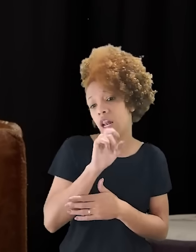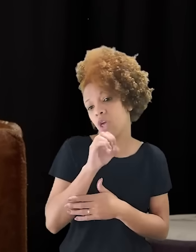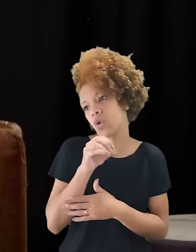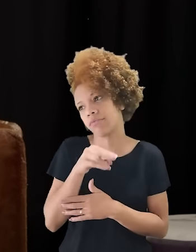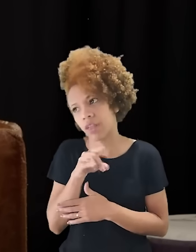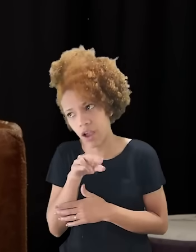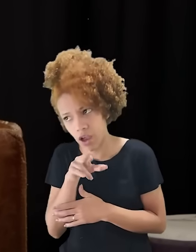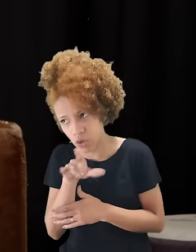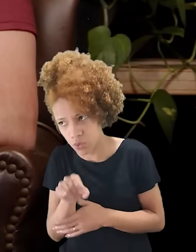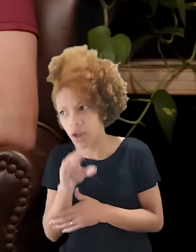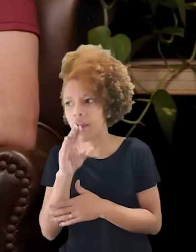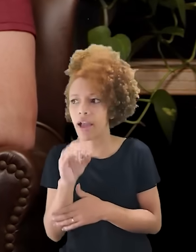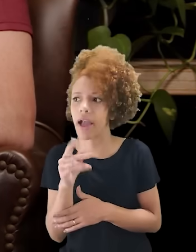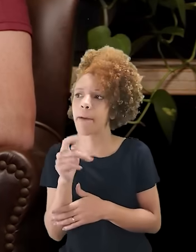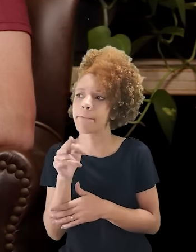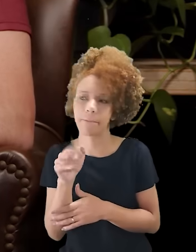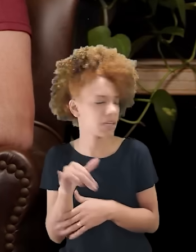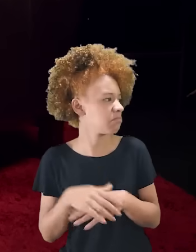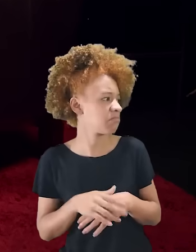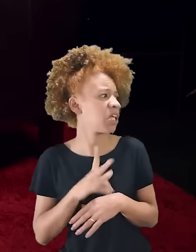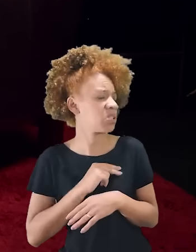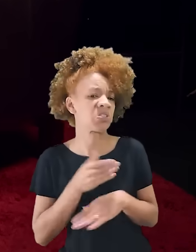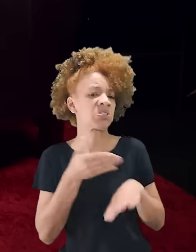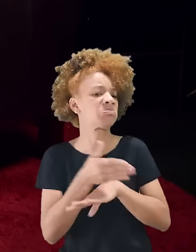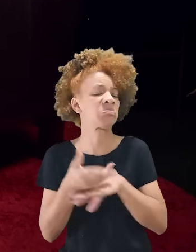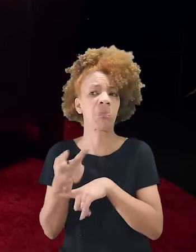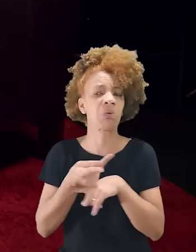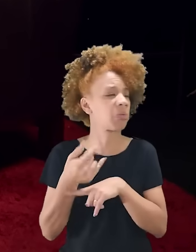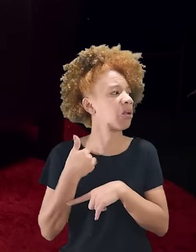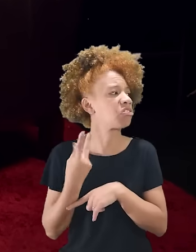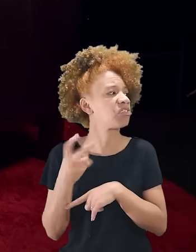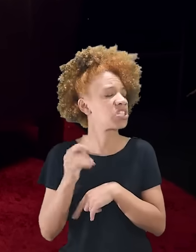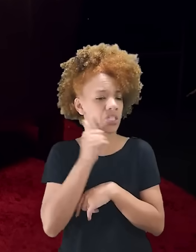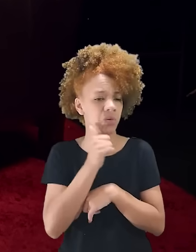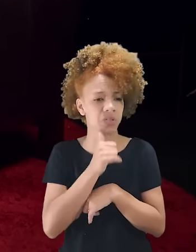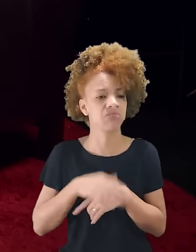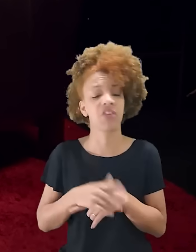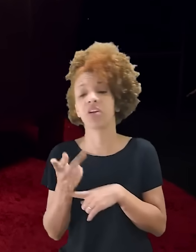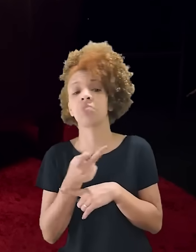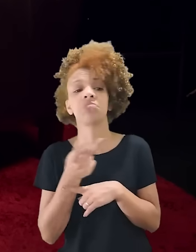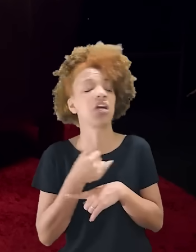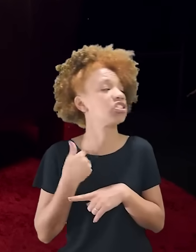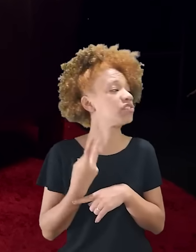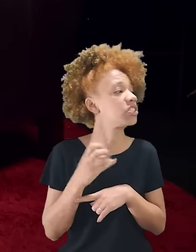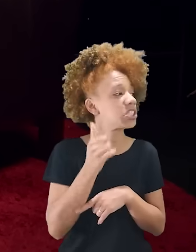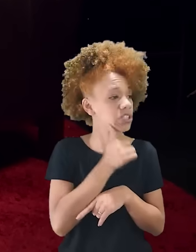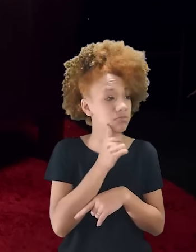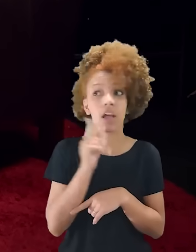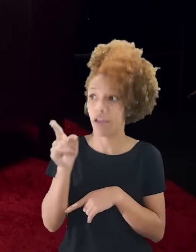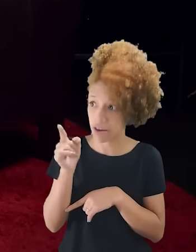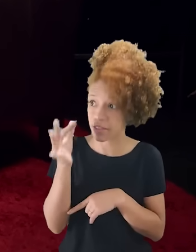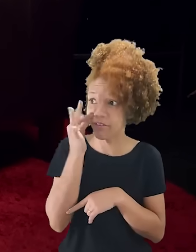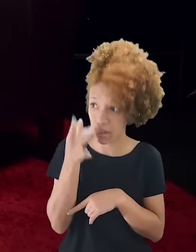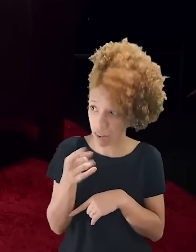scpr o Leonardo scpr tá sempre nesses lugares procurando mulheres abaixo de 25 ele tava lá ele fica angariando mulheres de 25 anos para